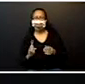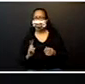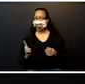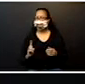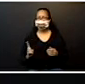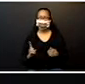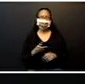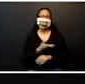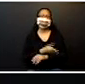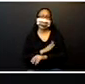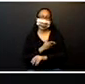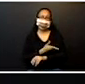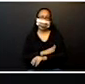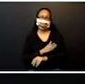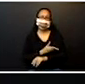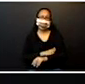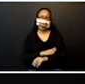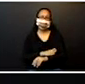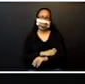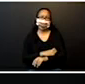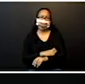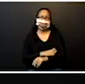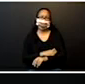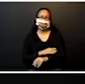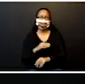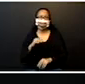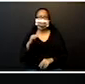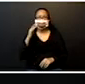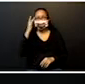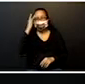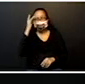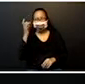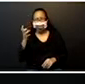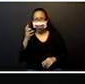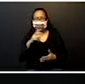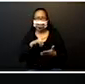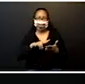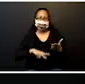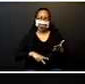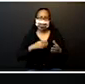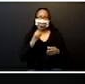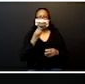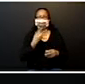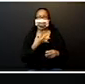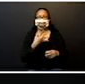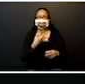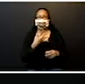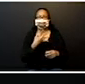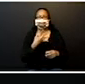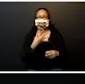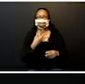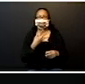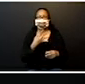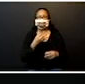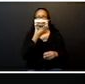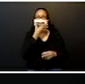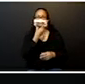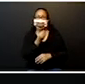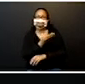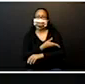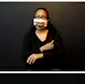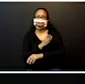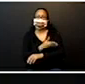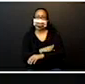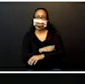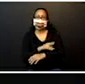e amanhã ele lerá o texto muito bem. Percebe? É o que ainda vai acontecer. Professora, ele treinou o texto, ele